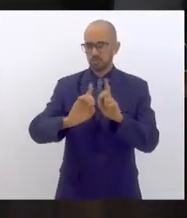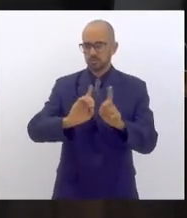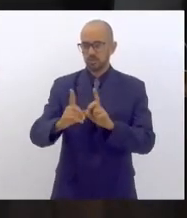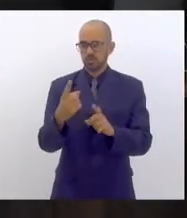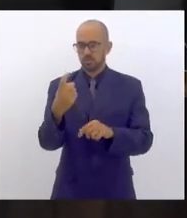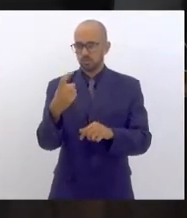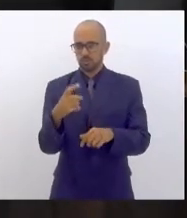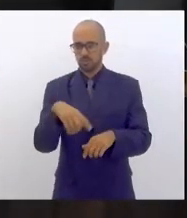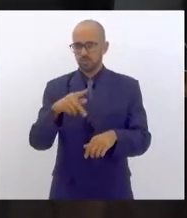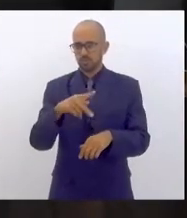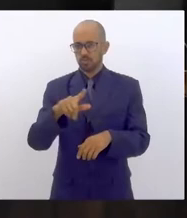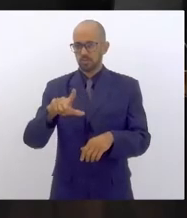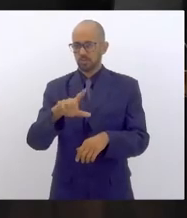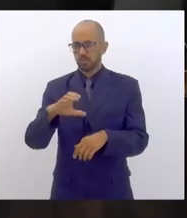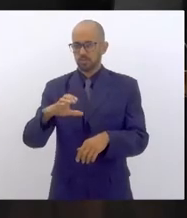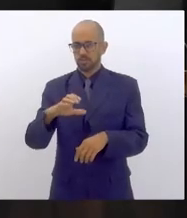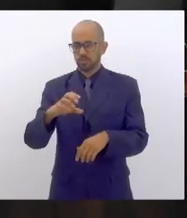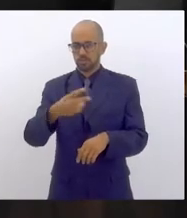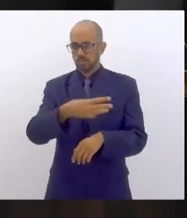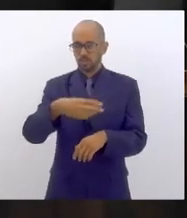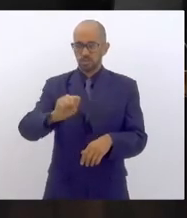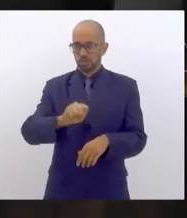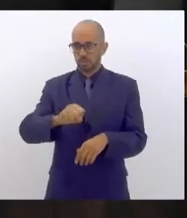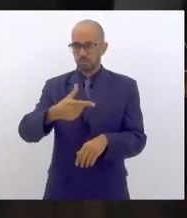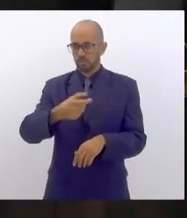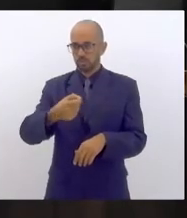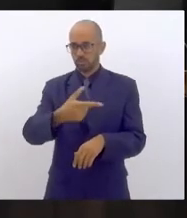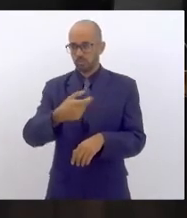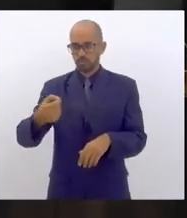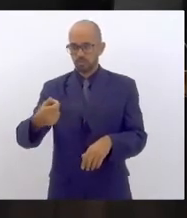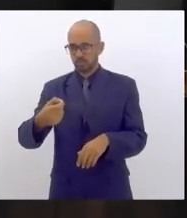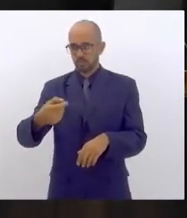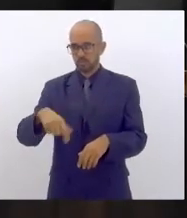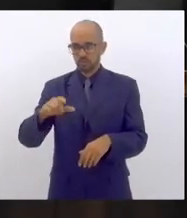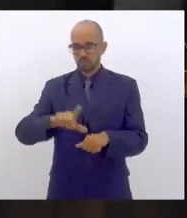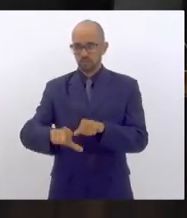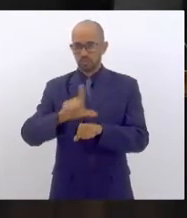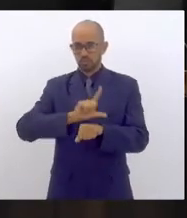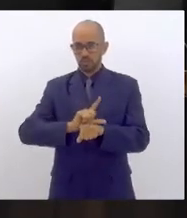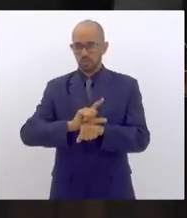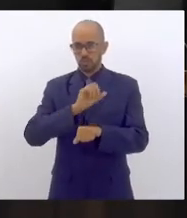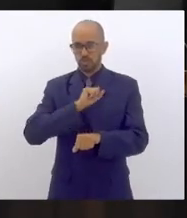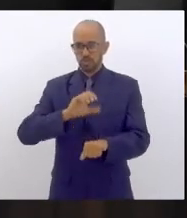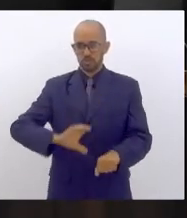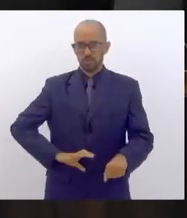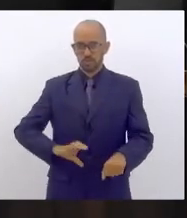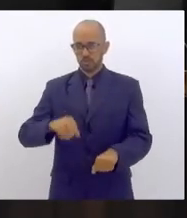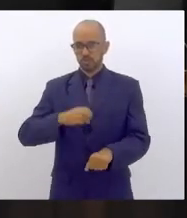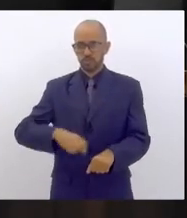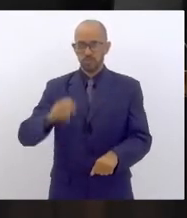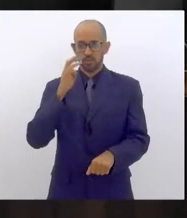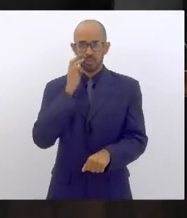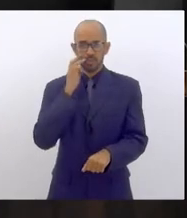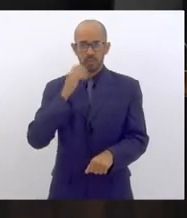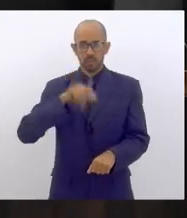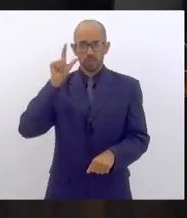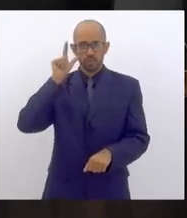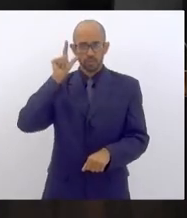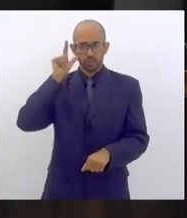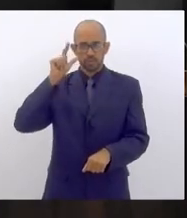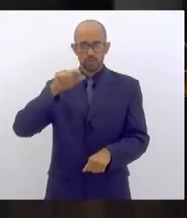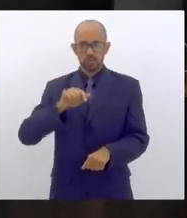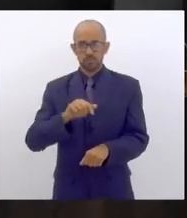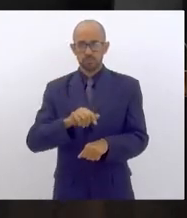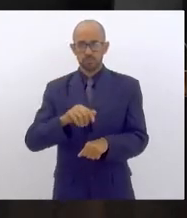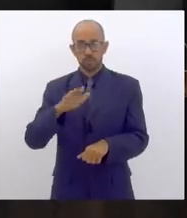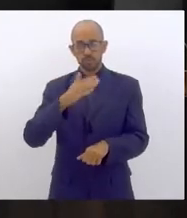lei 3186 de 20, de autoria dos deputados Luiz Paulo, André Siciliano, Valdeque Carneiro e Lucinha.